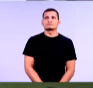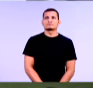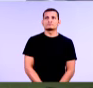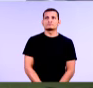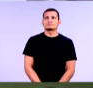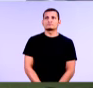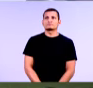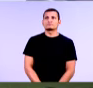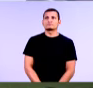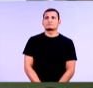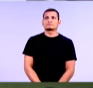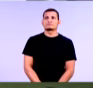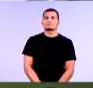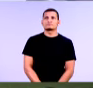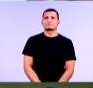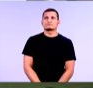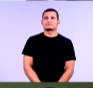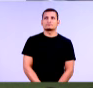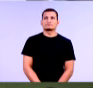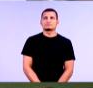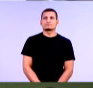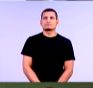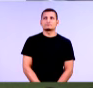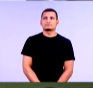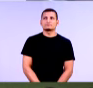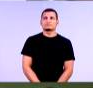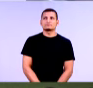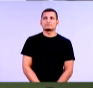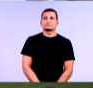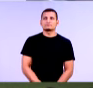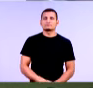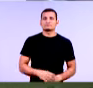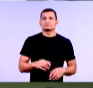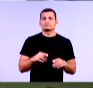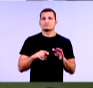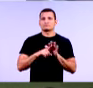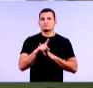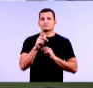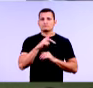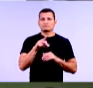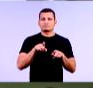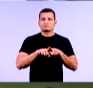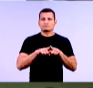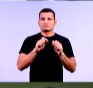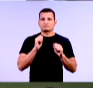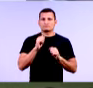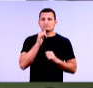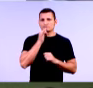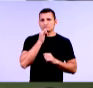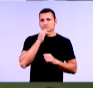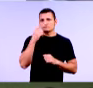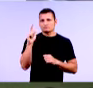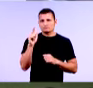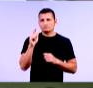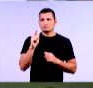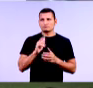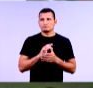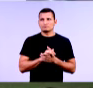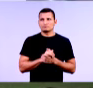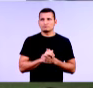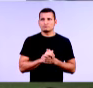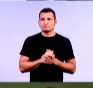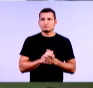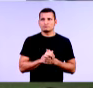faculdade, para a universidade. Professor, também poderia ser considerado outro exemplo de classificação, né? Se os